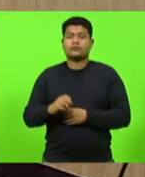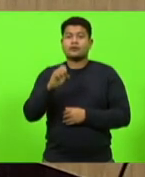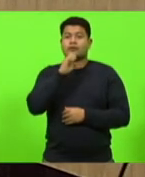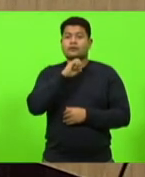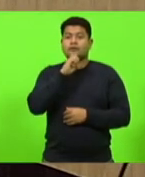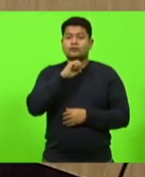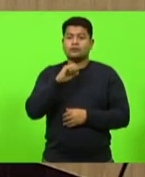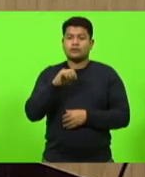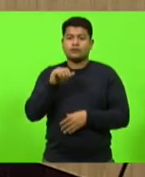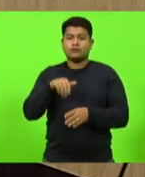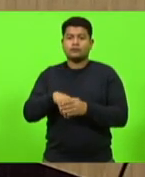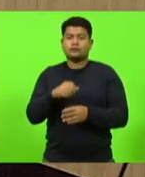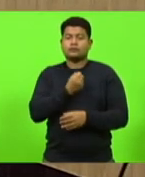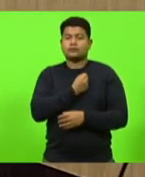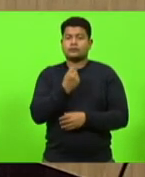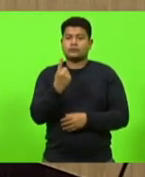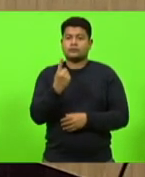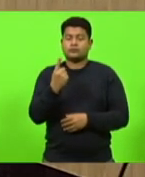sim.